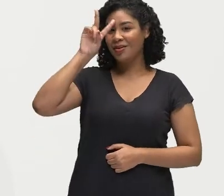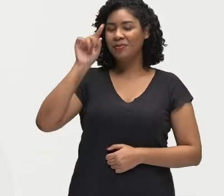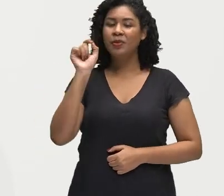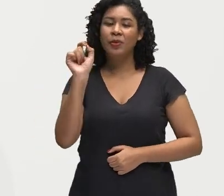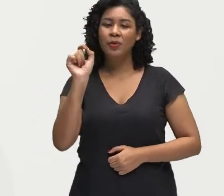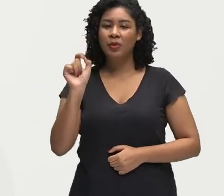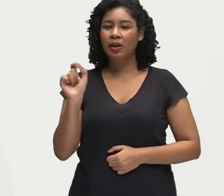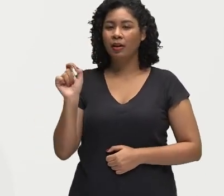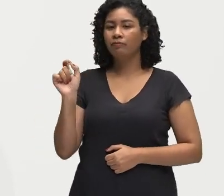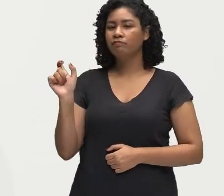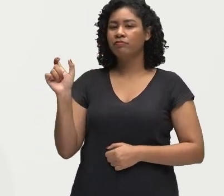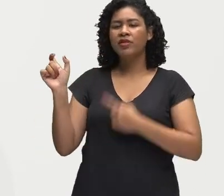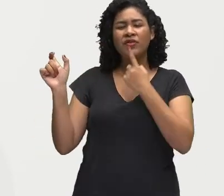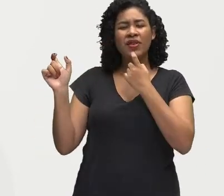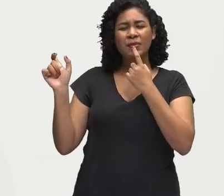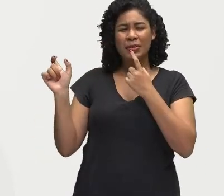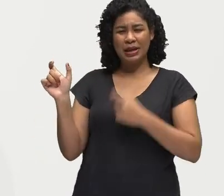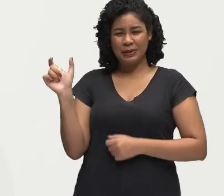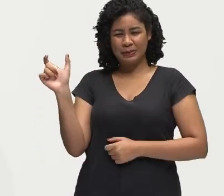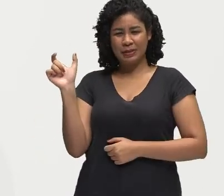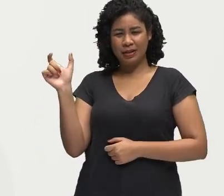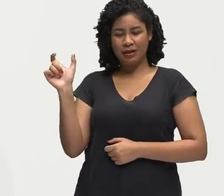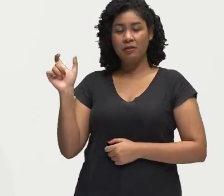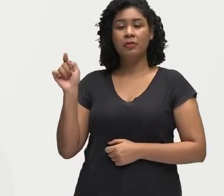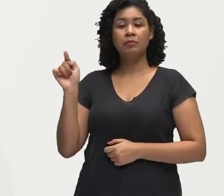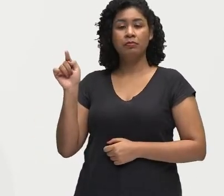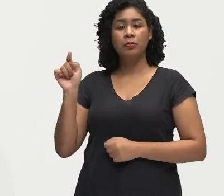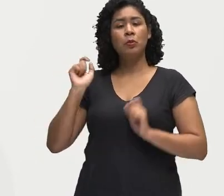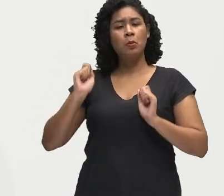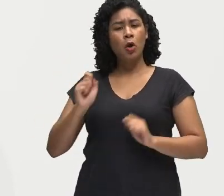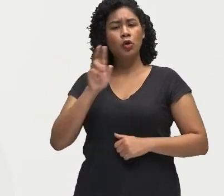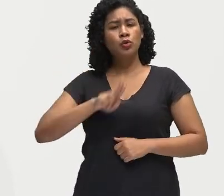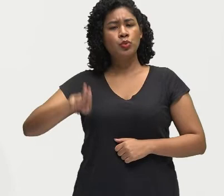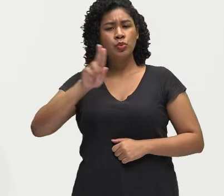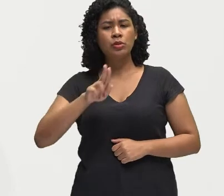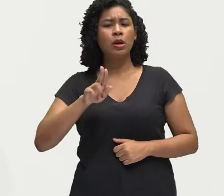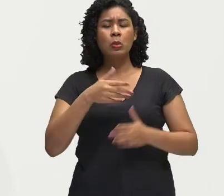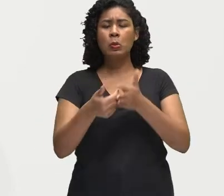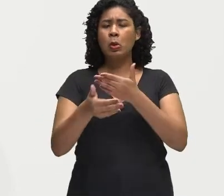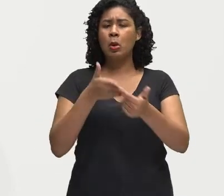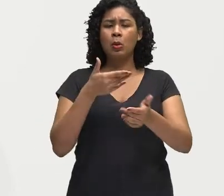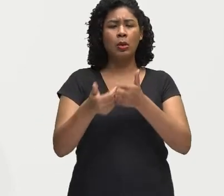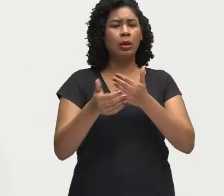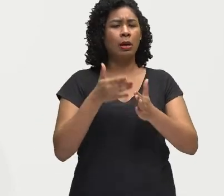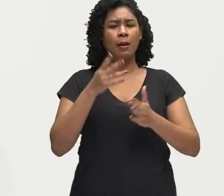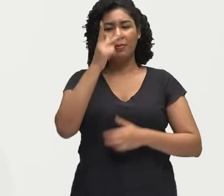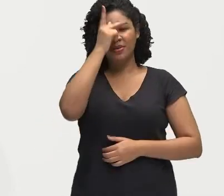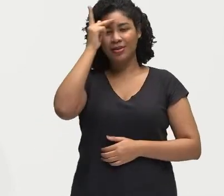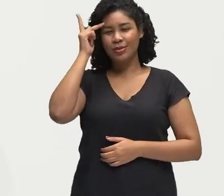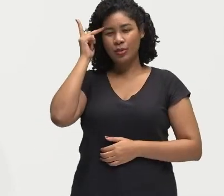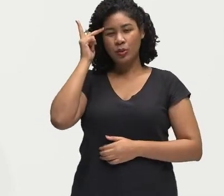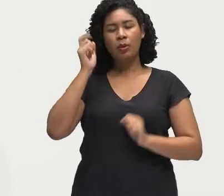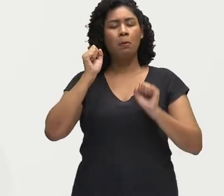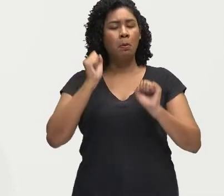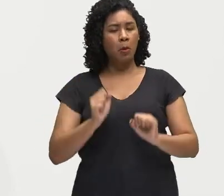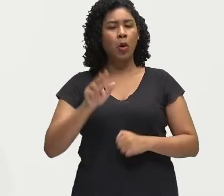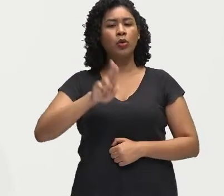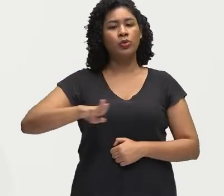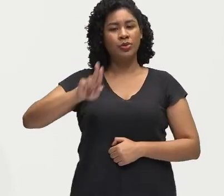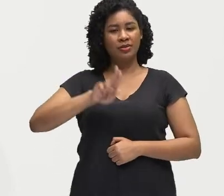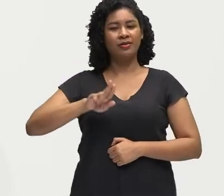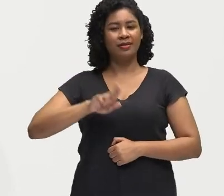verbos aqui eu posso utilizar com todas as pessoas. Todas as pessoas, todos os pronomes,